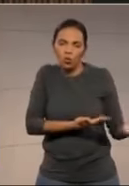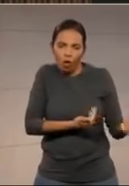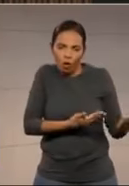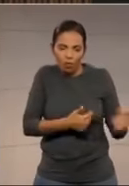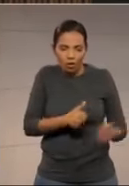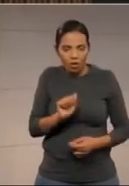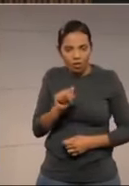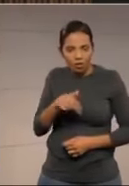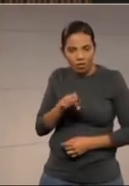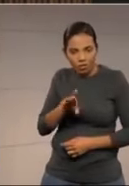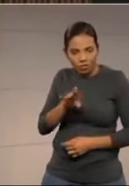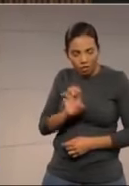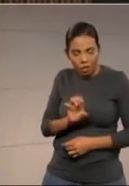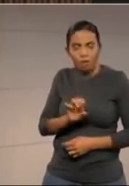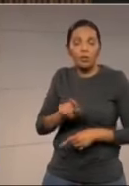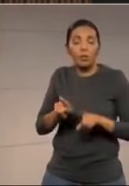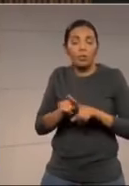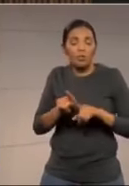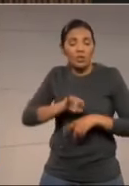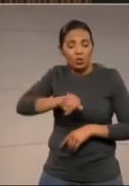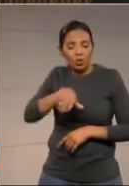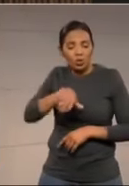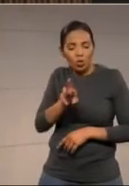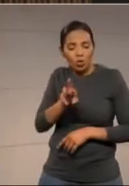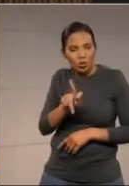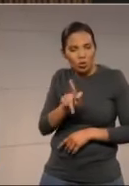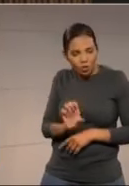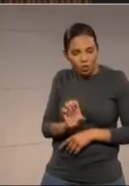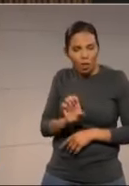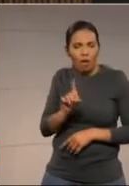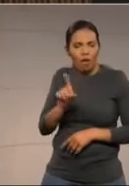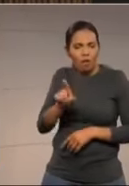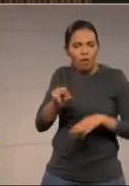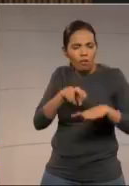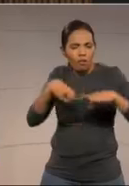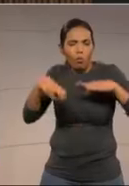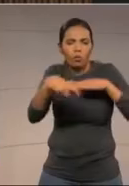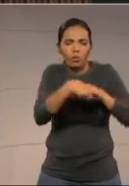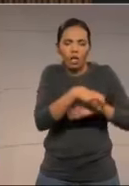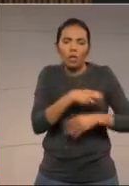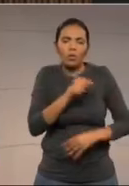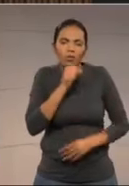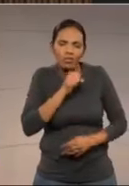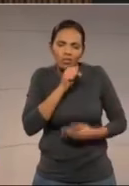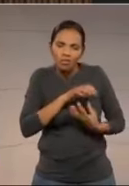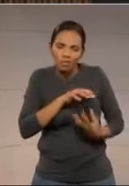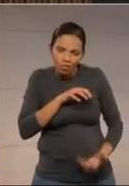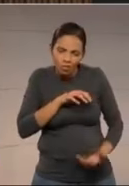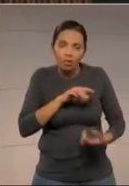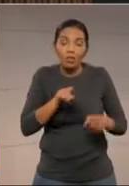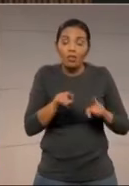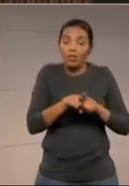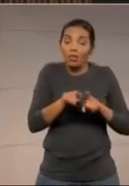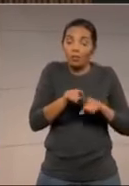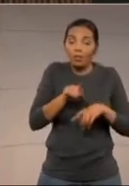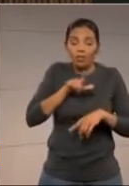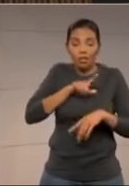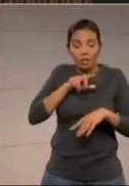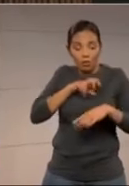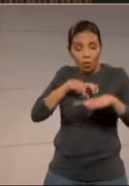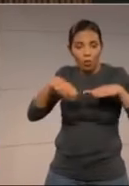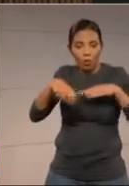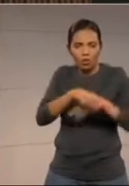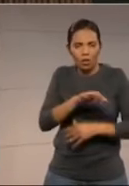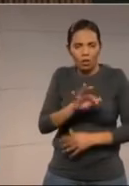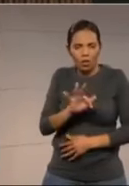o Jorge Ney Neves, presidente do Conselho Estadual do Idoso, a Sandra Dolores, da Associação Fênix, o